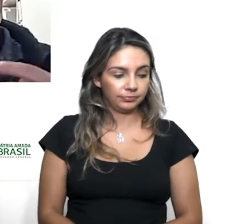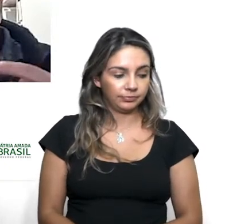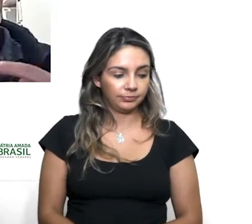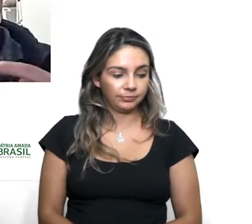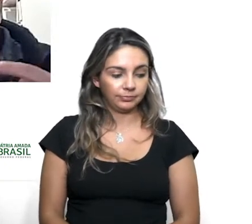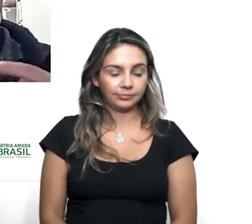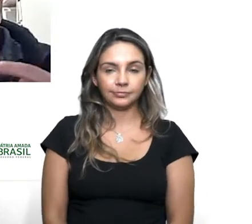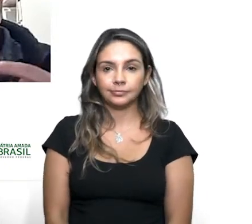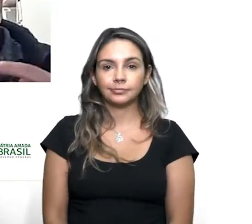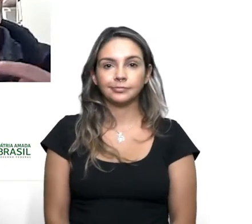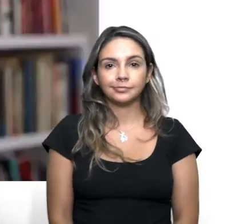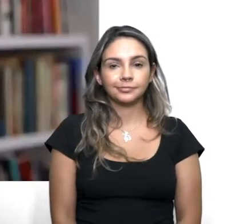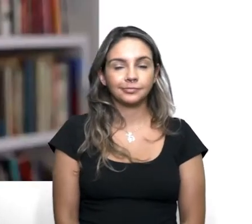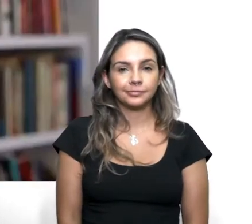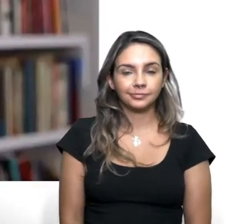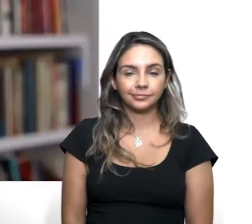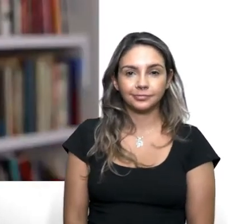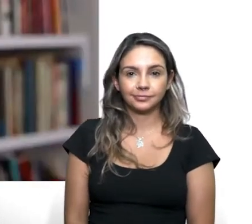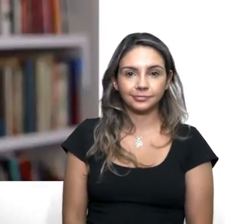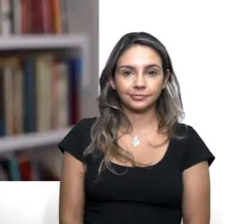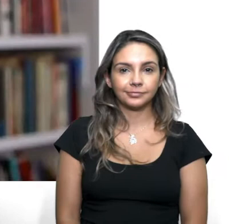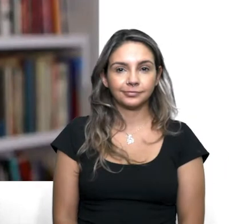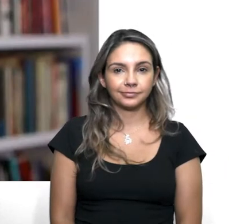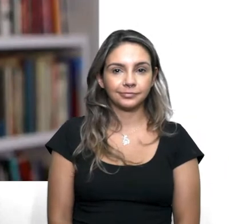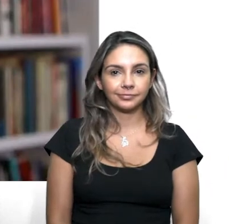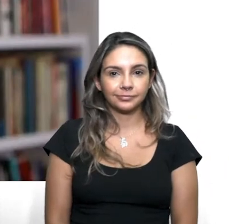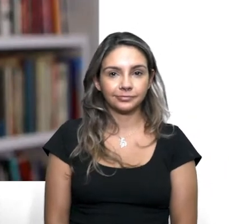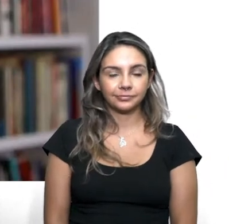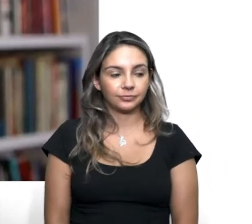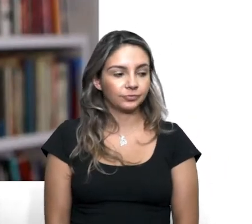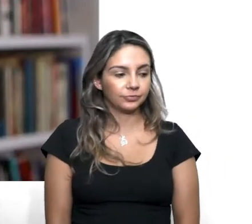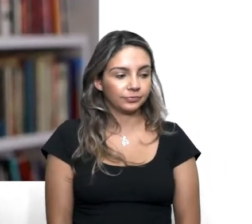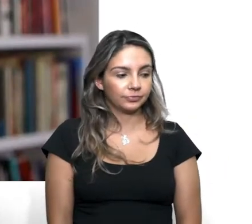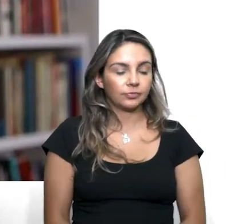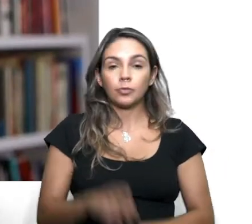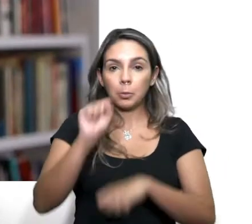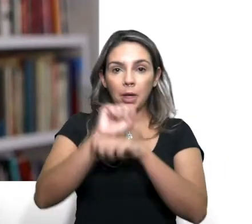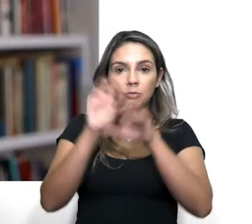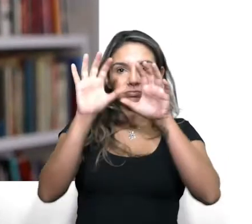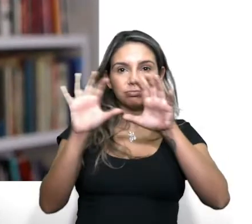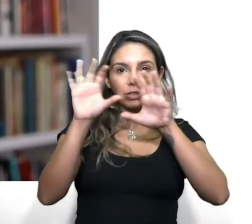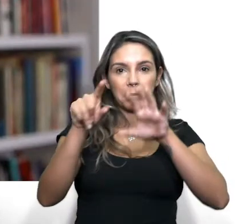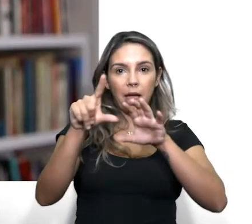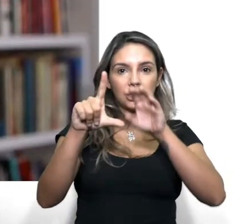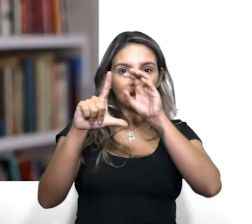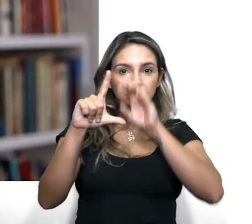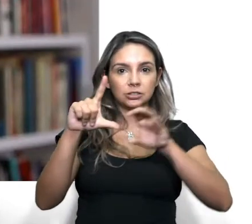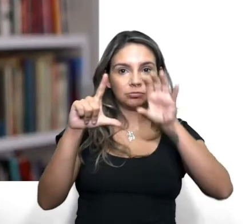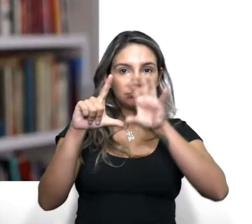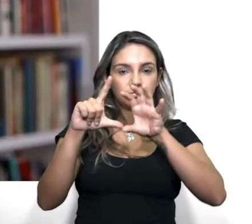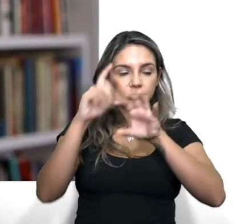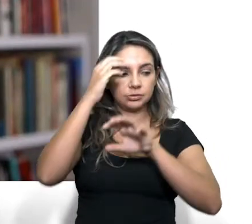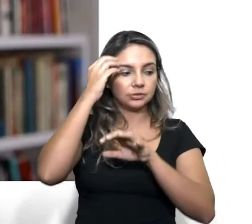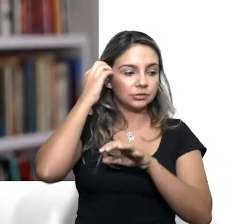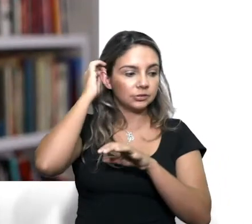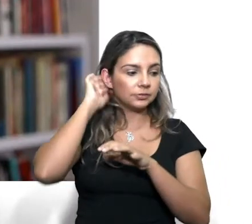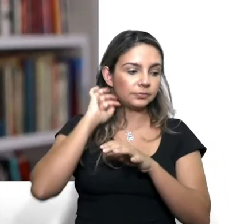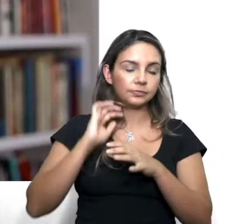Tá bom. Bem, deu uma travadinha aí na imagem do Gonçalo. É engraçado